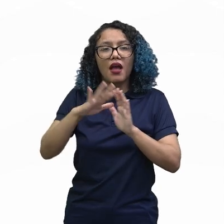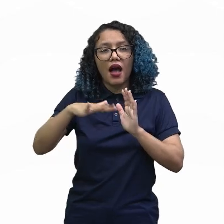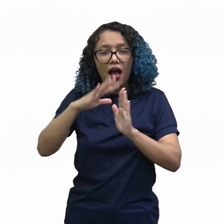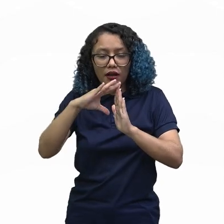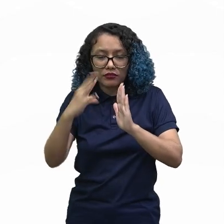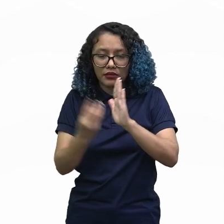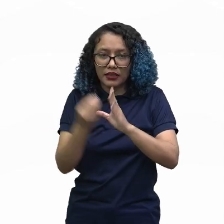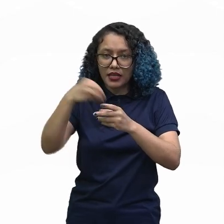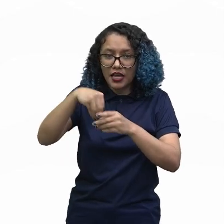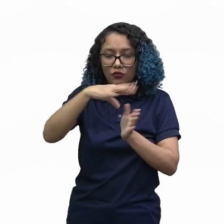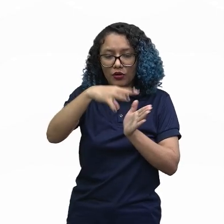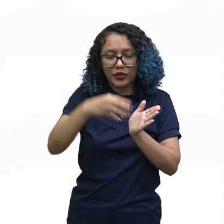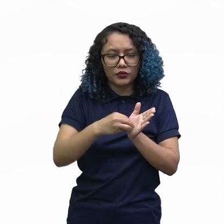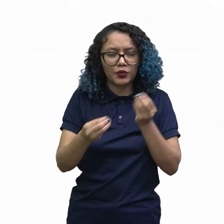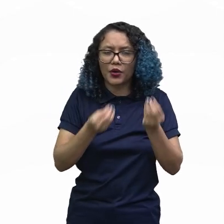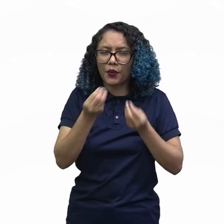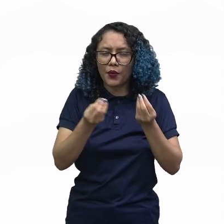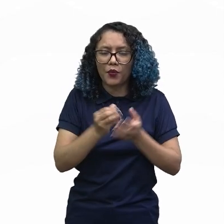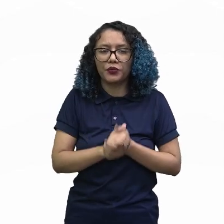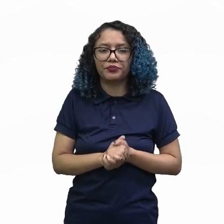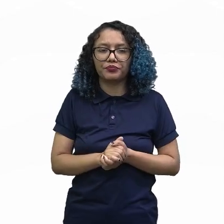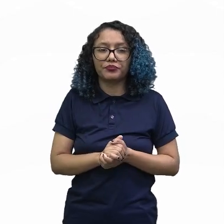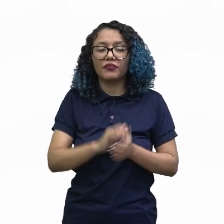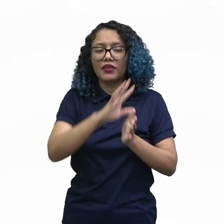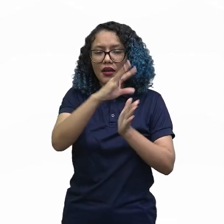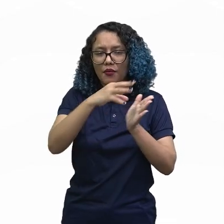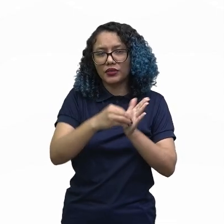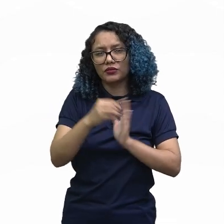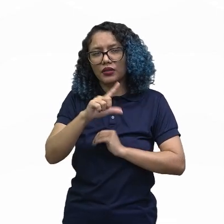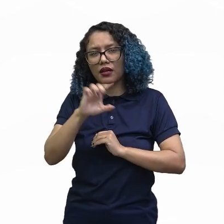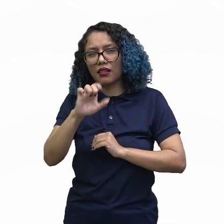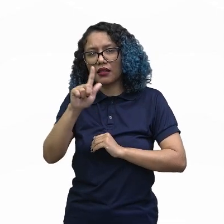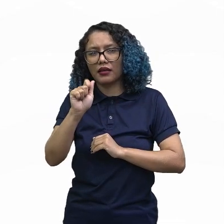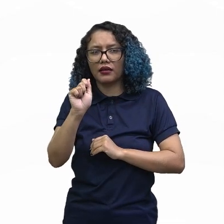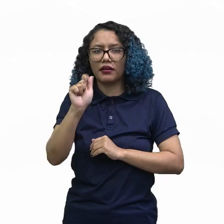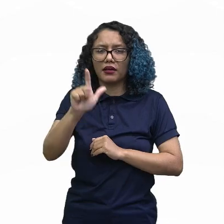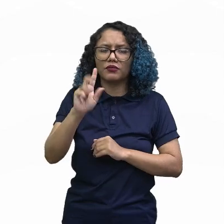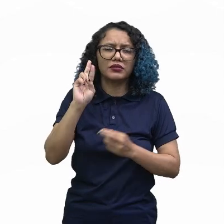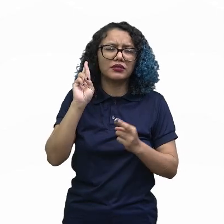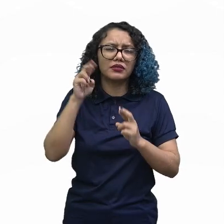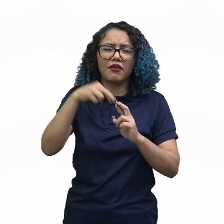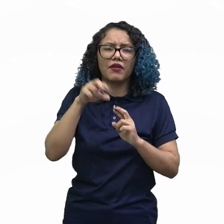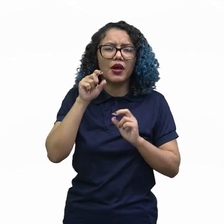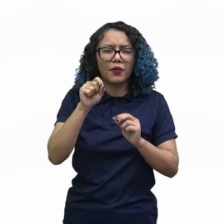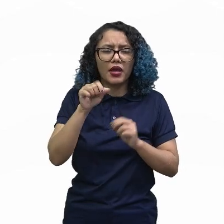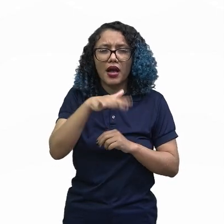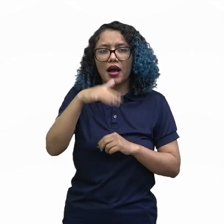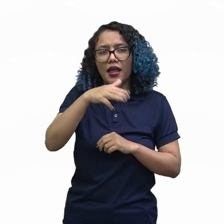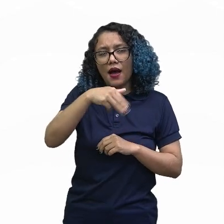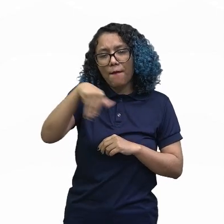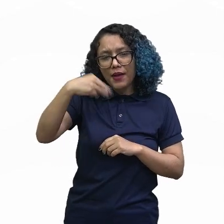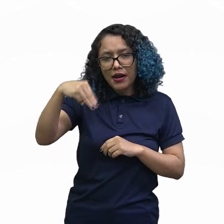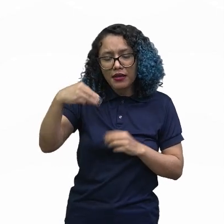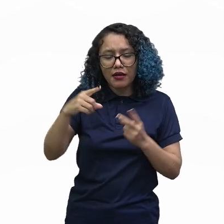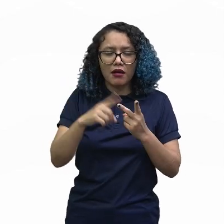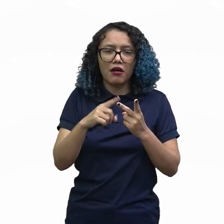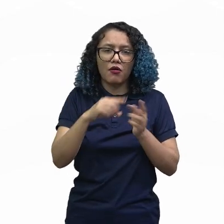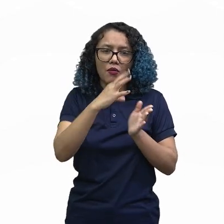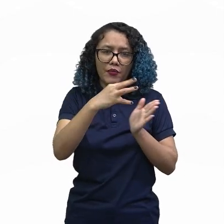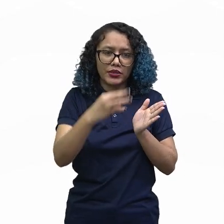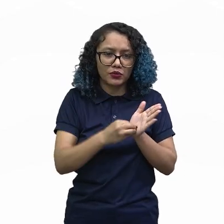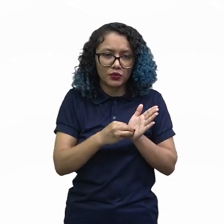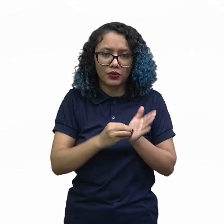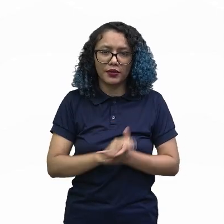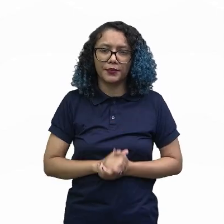na região da Amazônia Legal. E quando a gente fala aqui de Amazônia Legal, nós estamos falando do Maranhão,